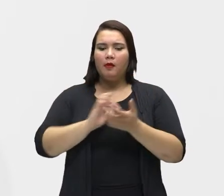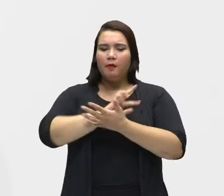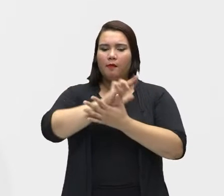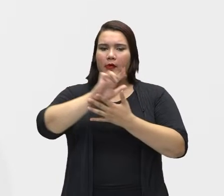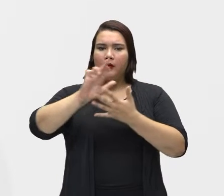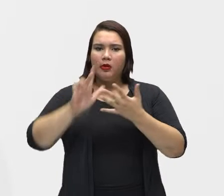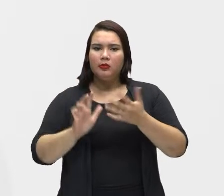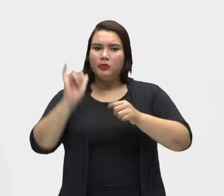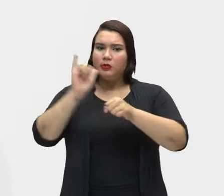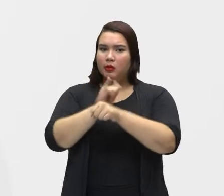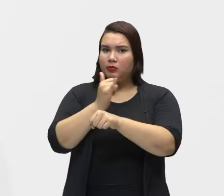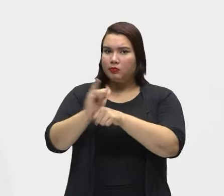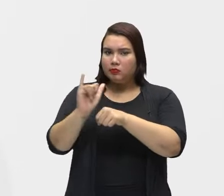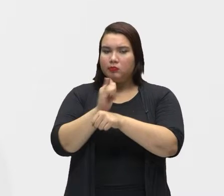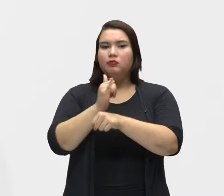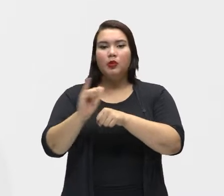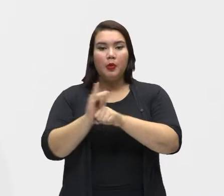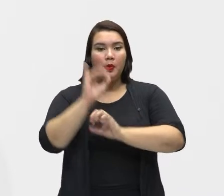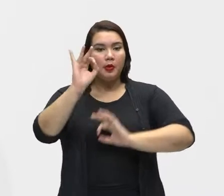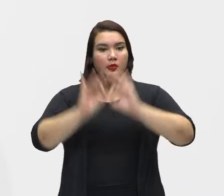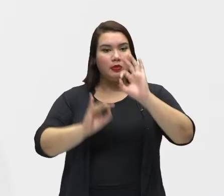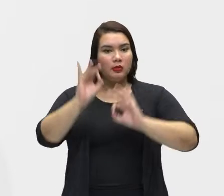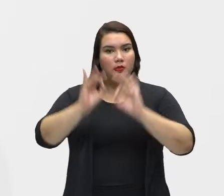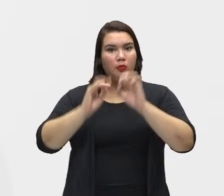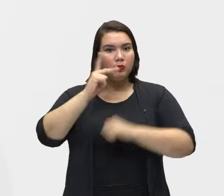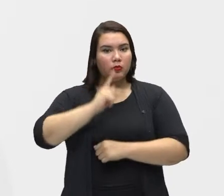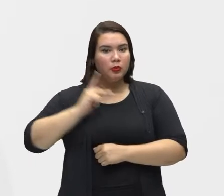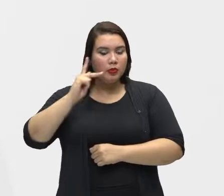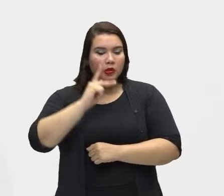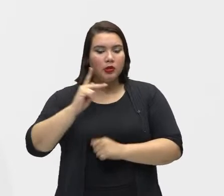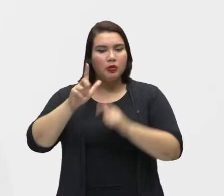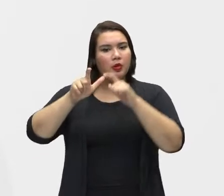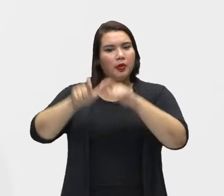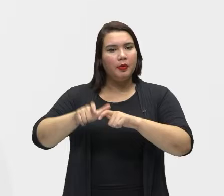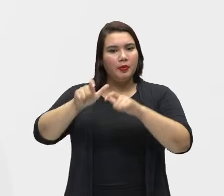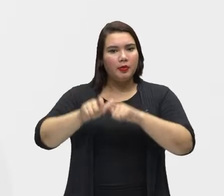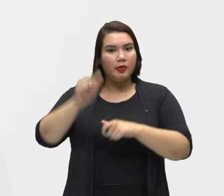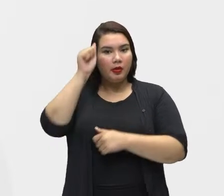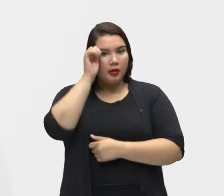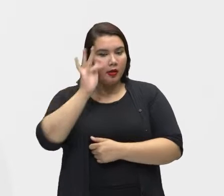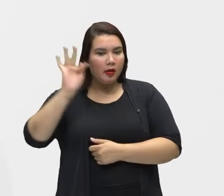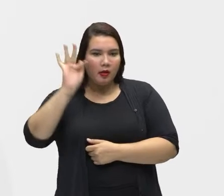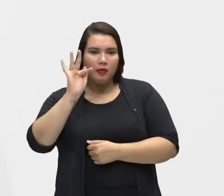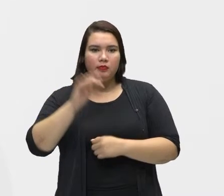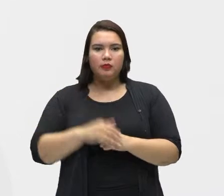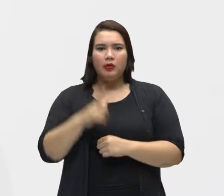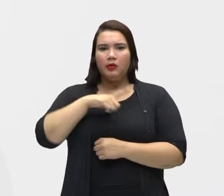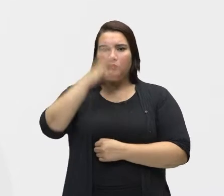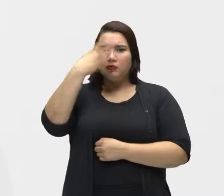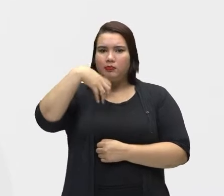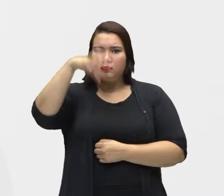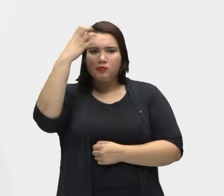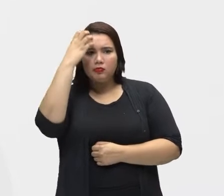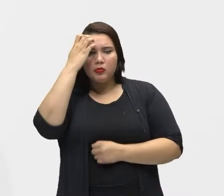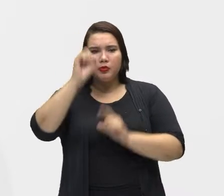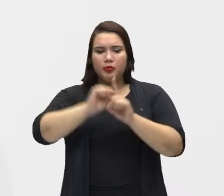formas de organização política na África, reinos, impérios, cidades-estados e